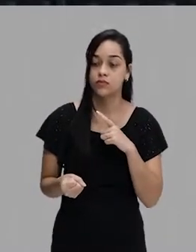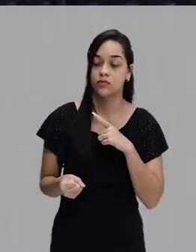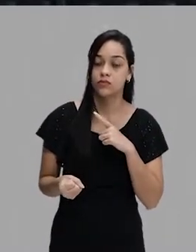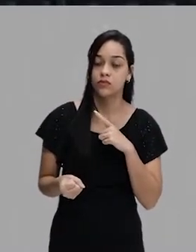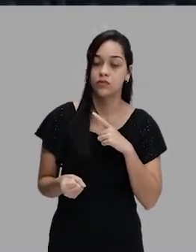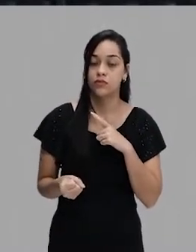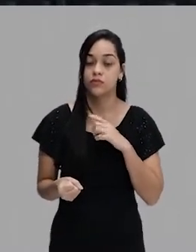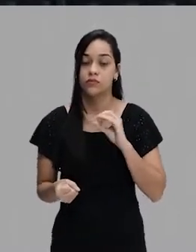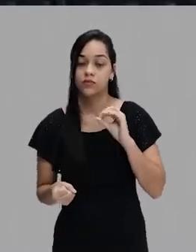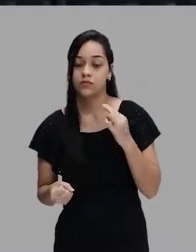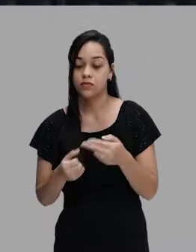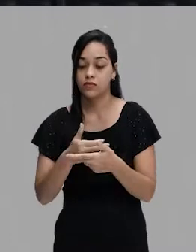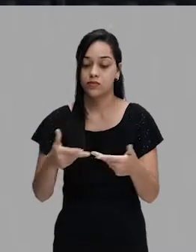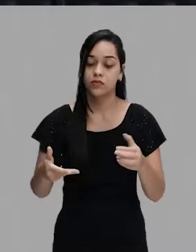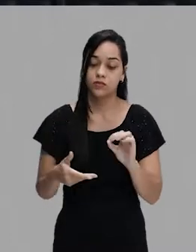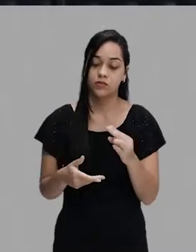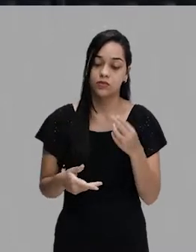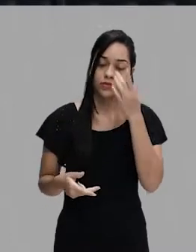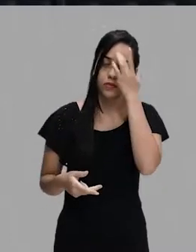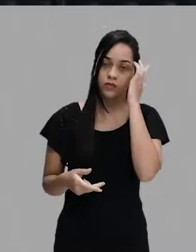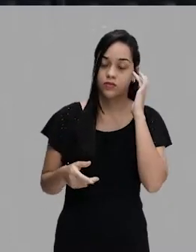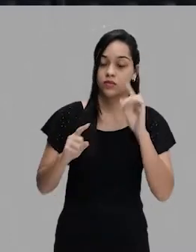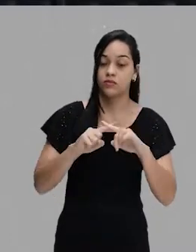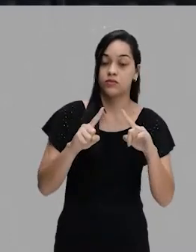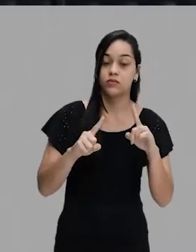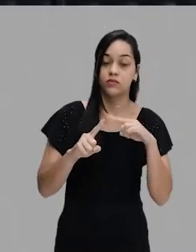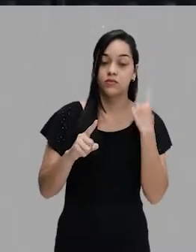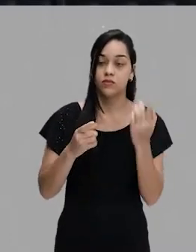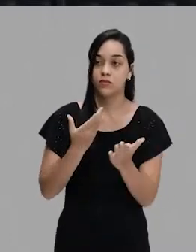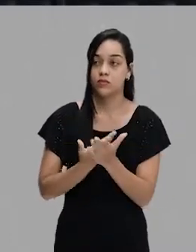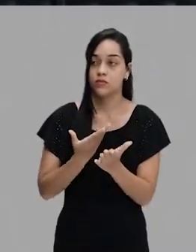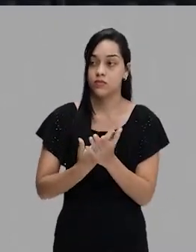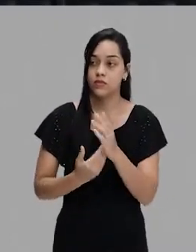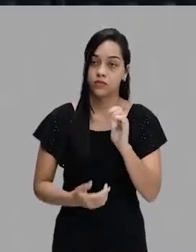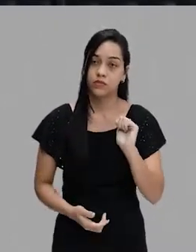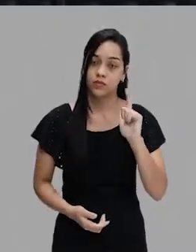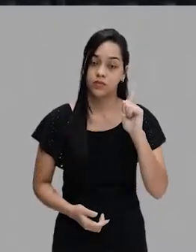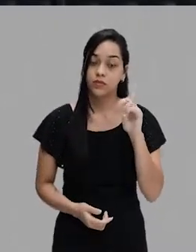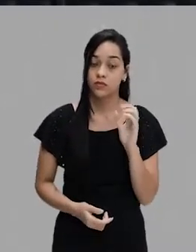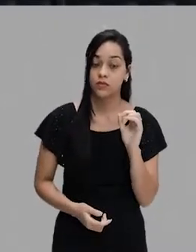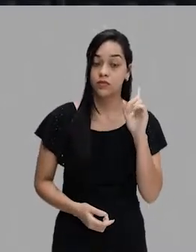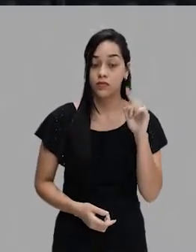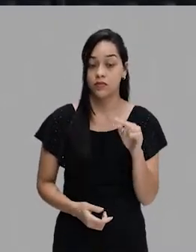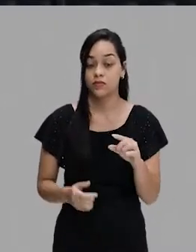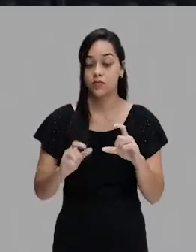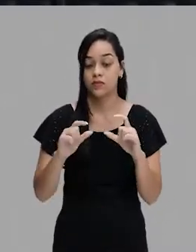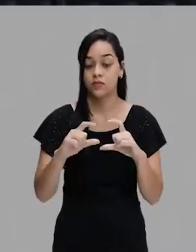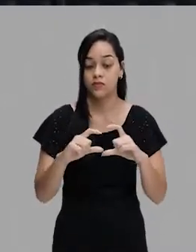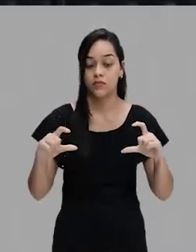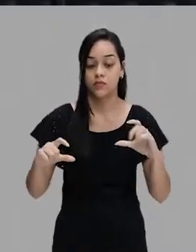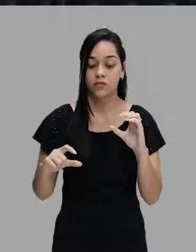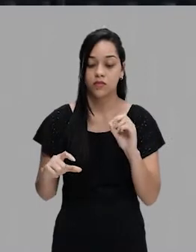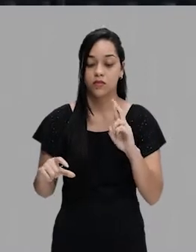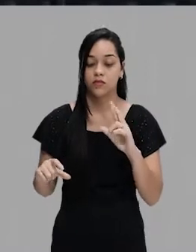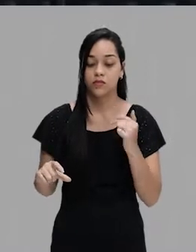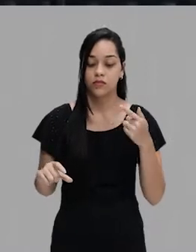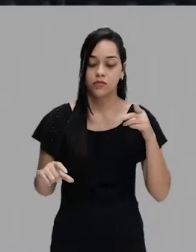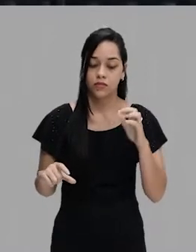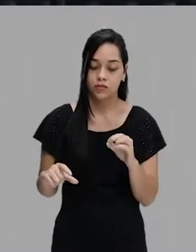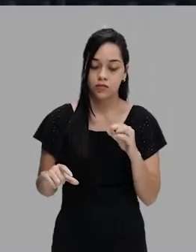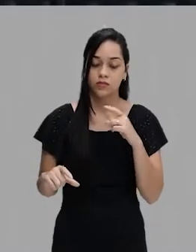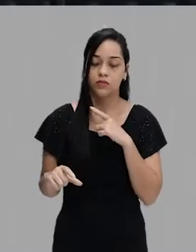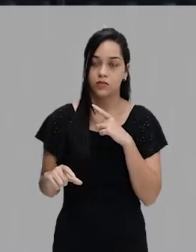ou alguém. Só que nesse caso da nossa aula é algo, né? A oração. É uma oração que